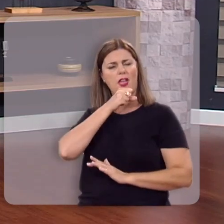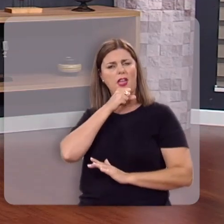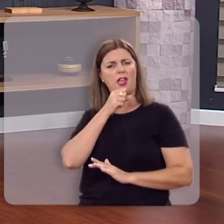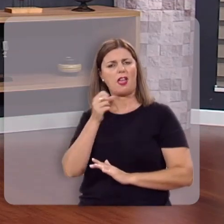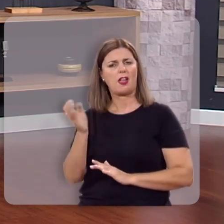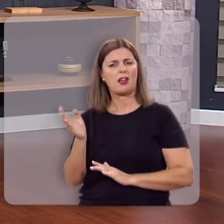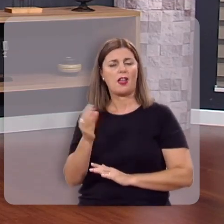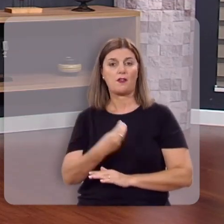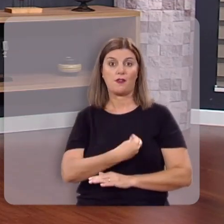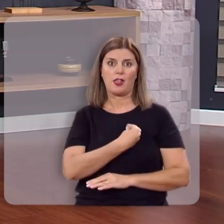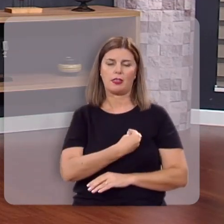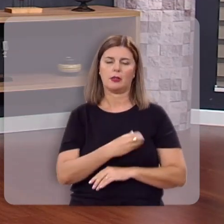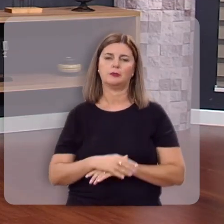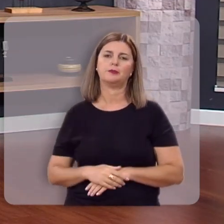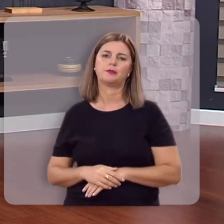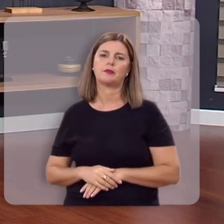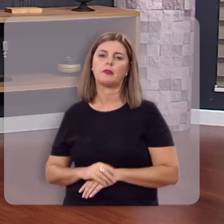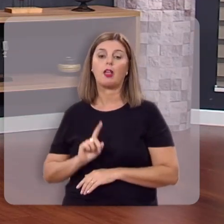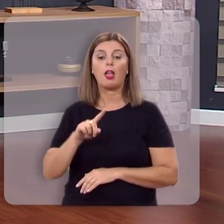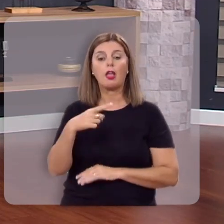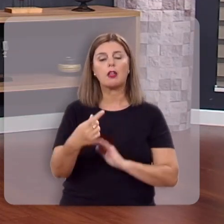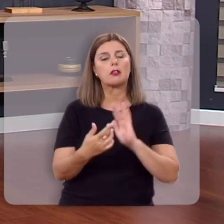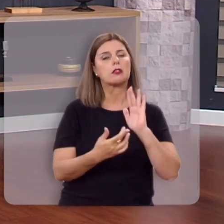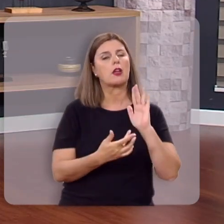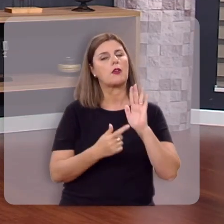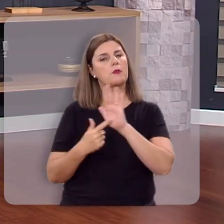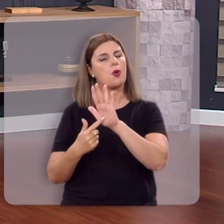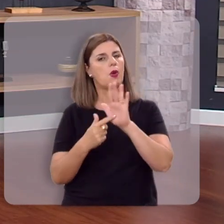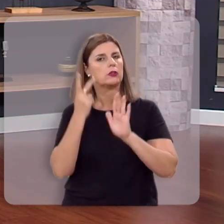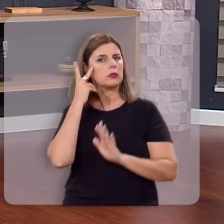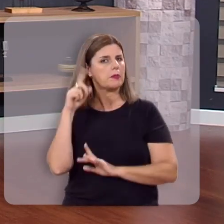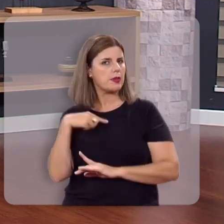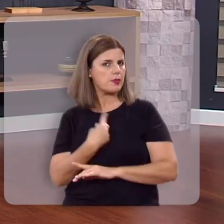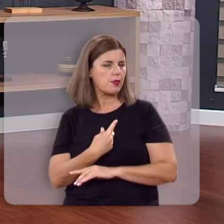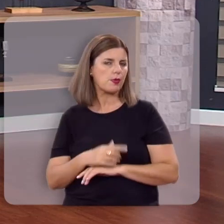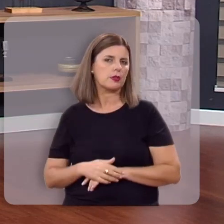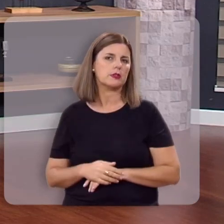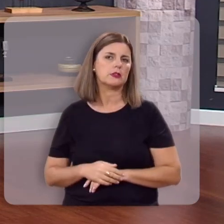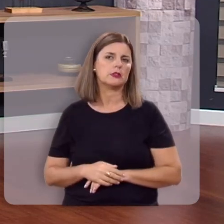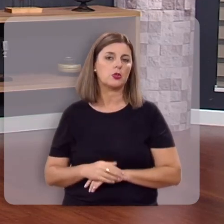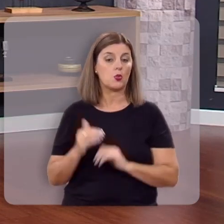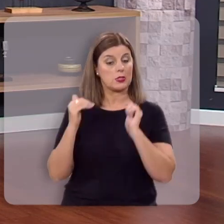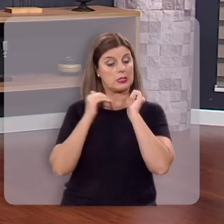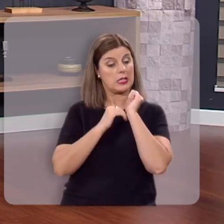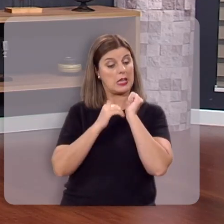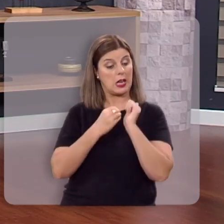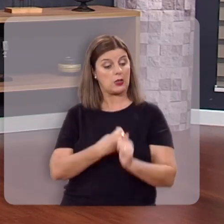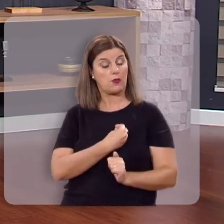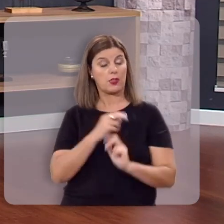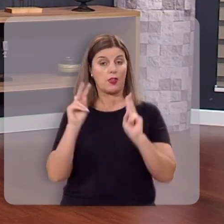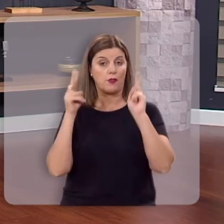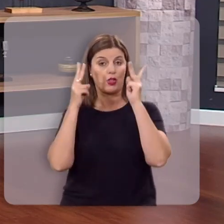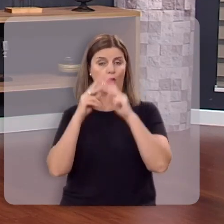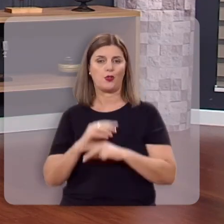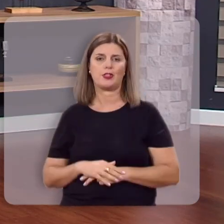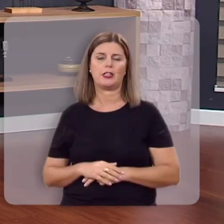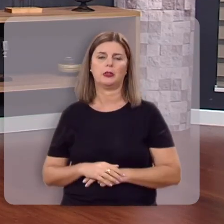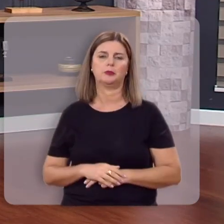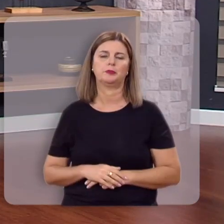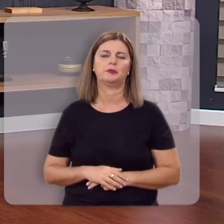vida. Então, ele vai mostrar para nós que o segredo de uma vida